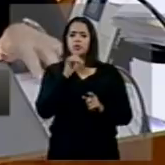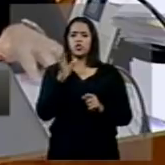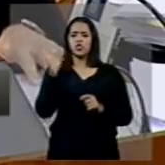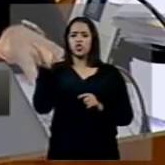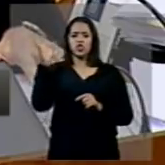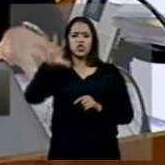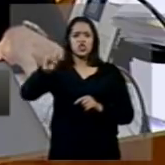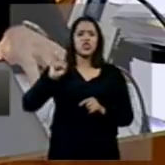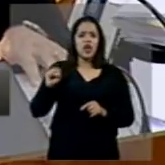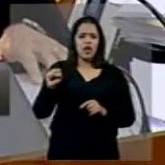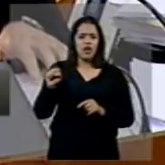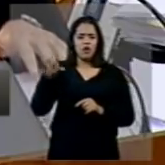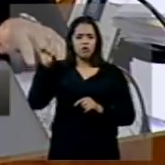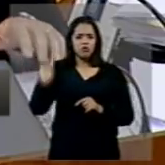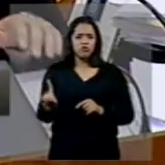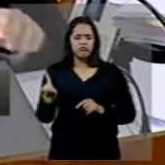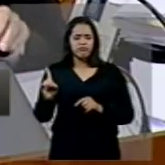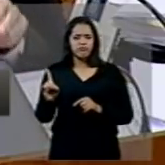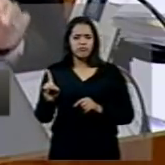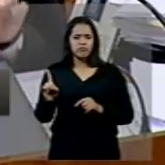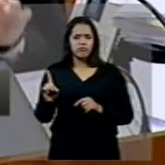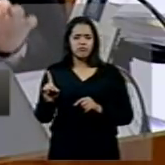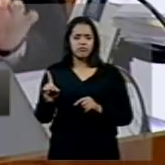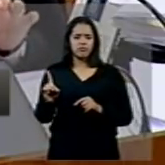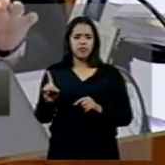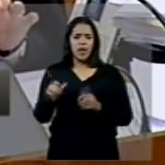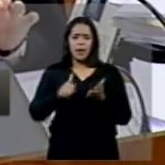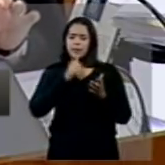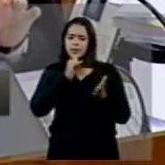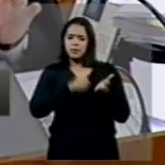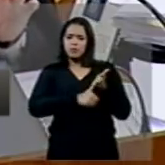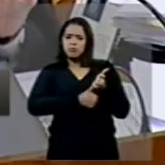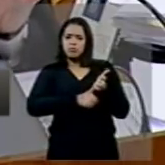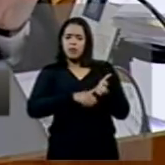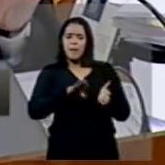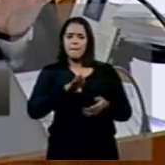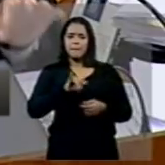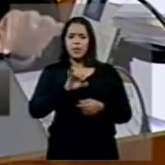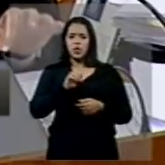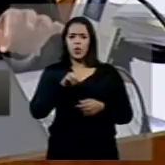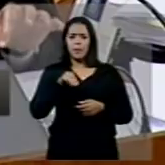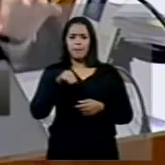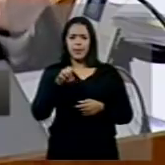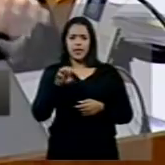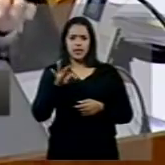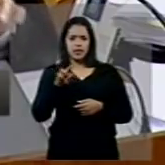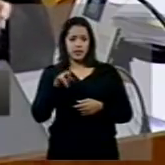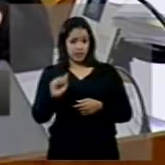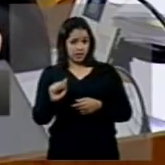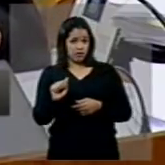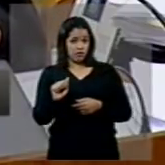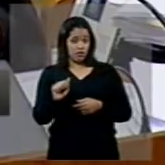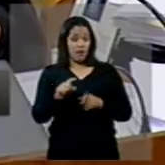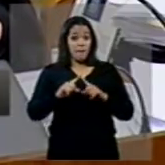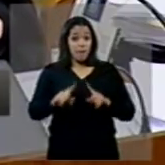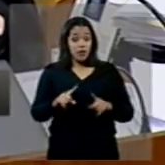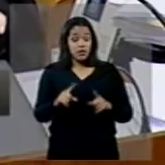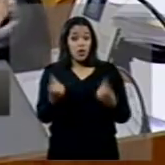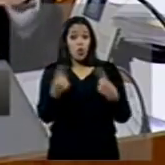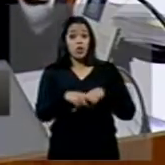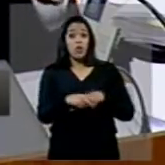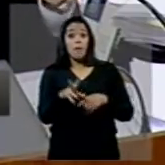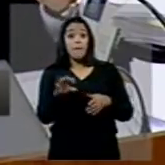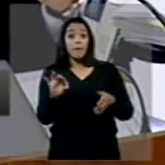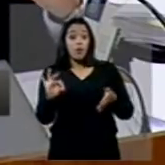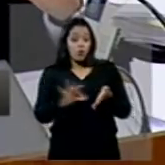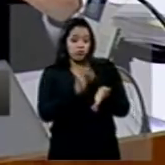autor da ação à biometria, há uma impugnação ao próprio recadastramento.